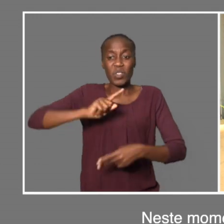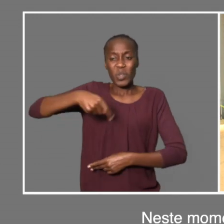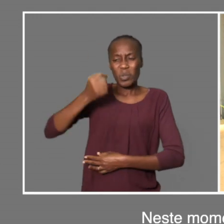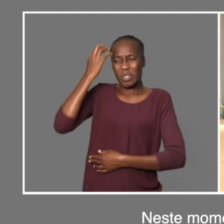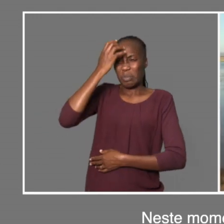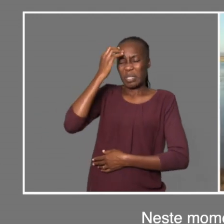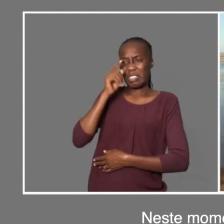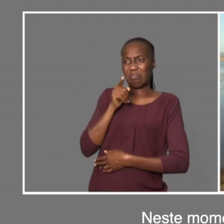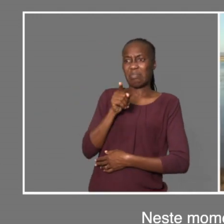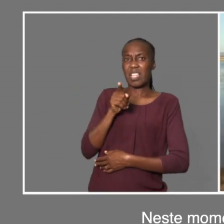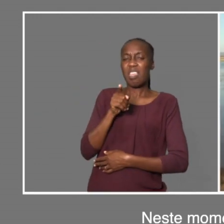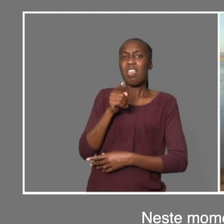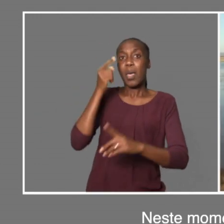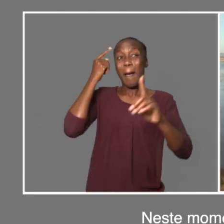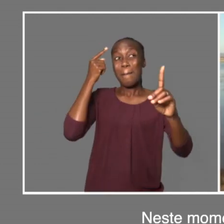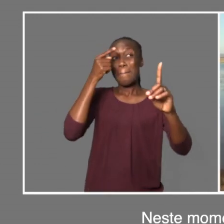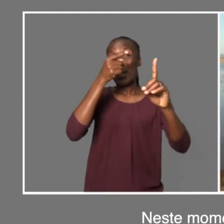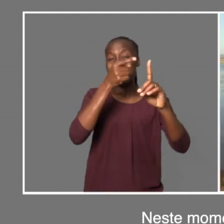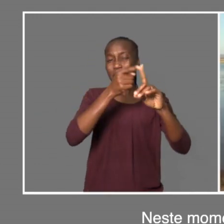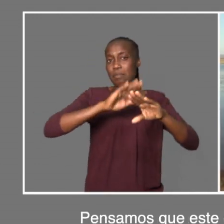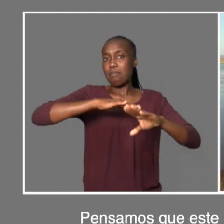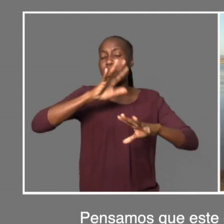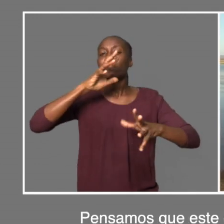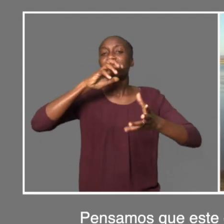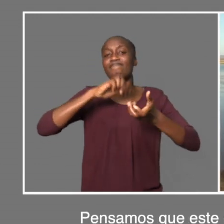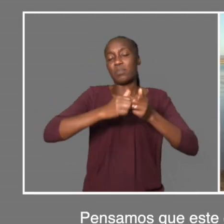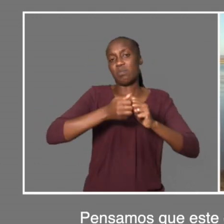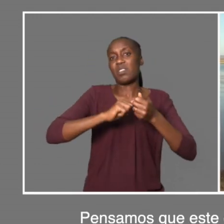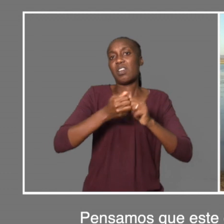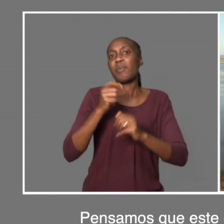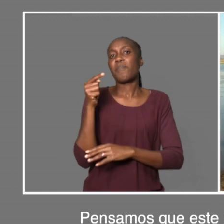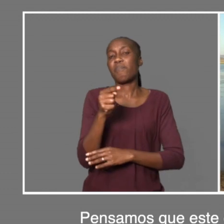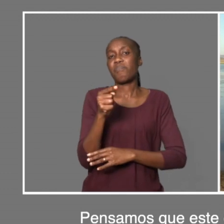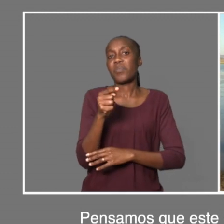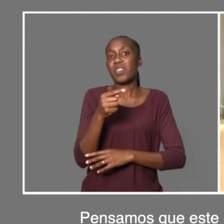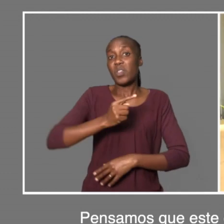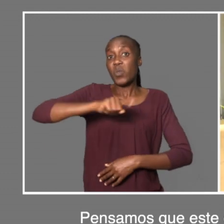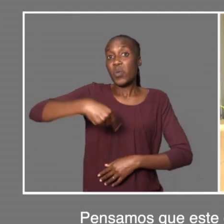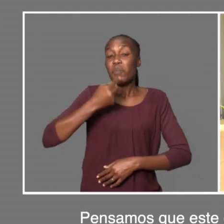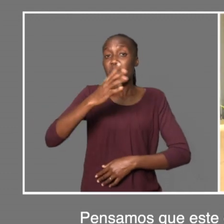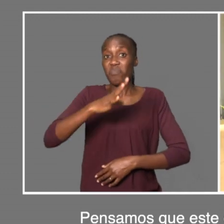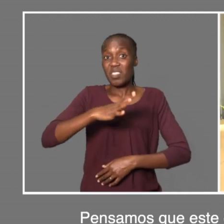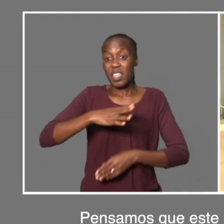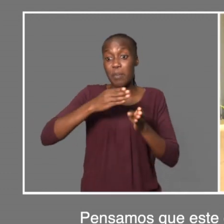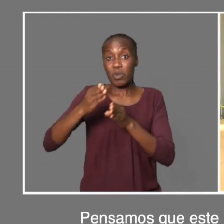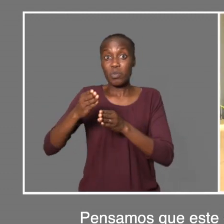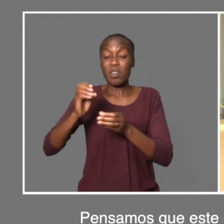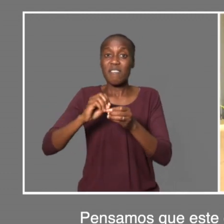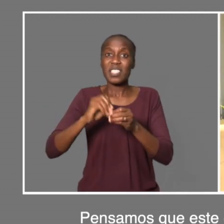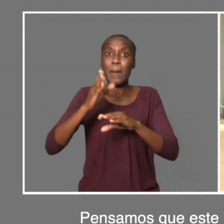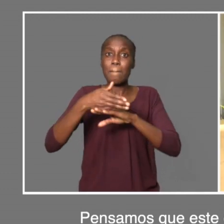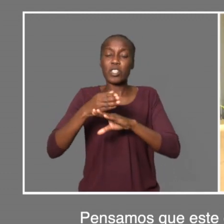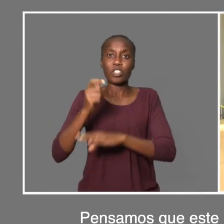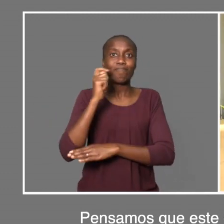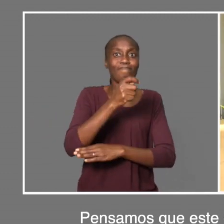da capacidade de retenção de água na albufeira então isso nós achamos que é um dos principais